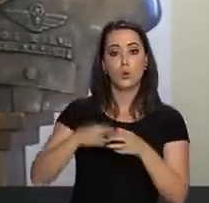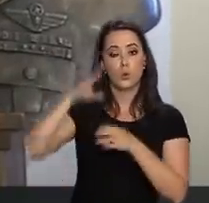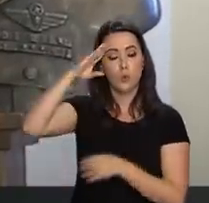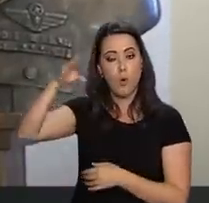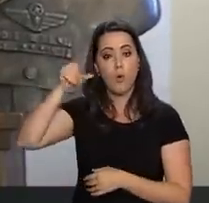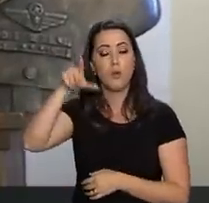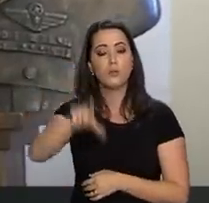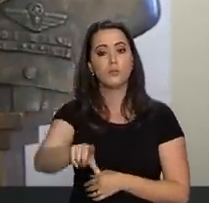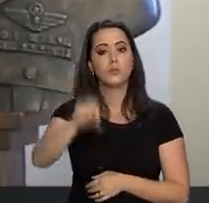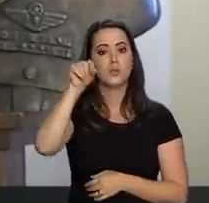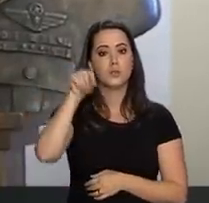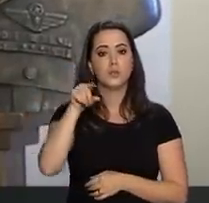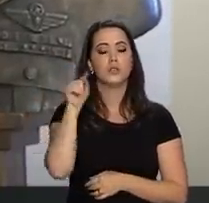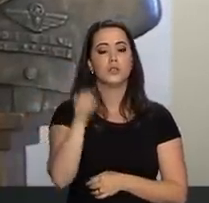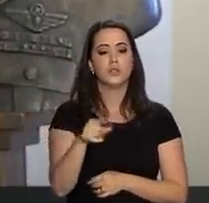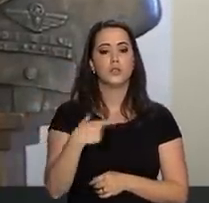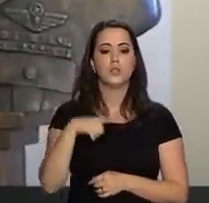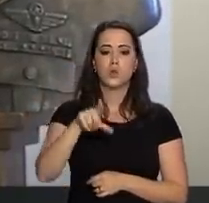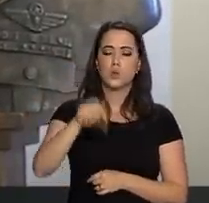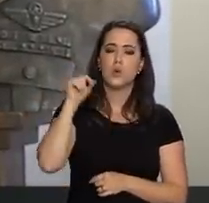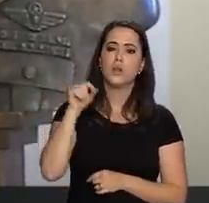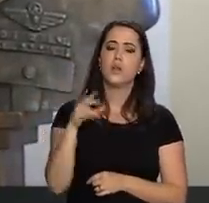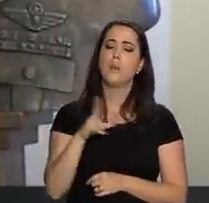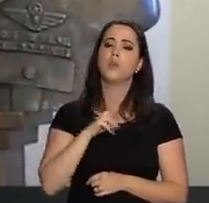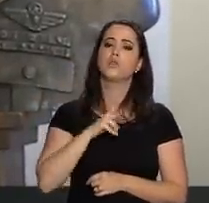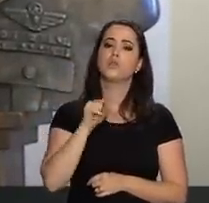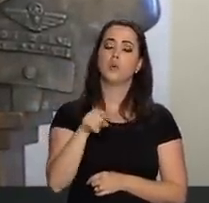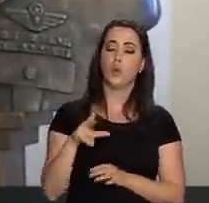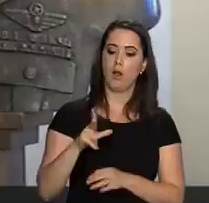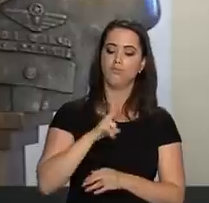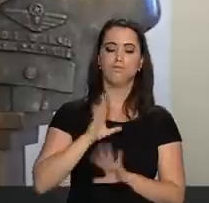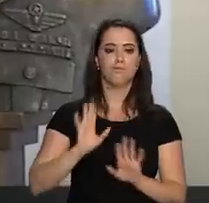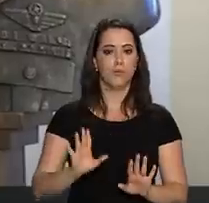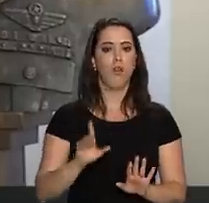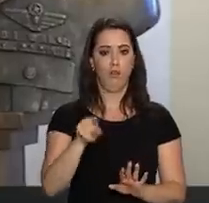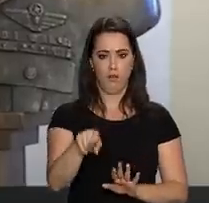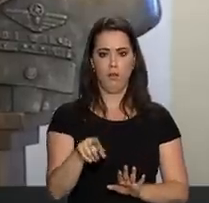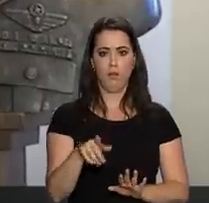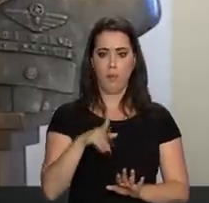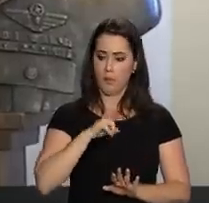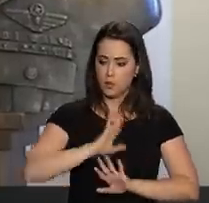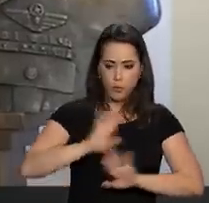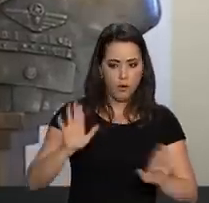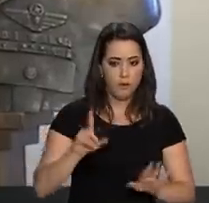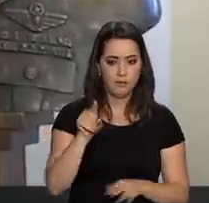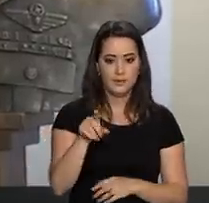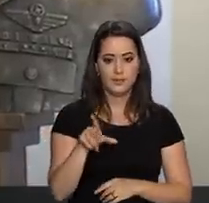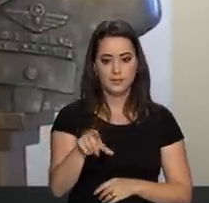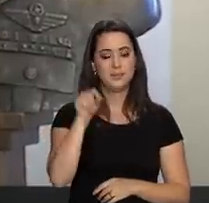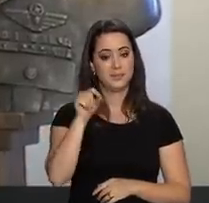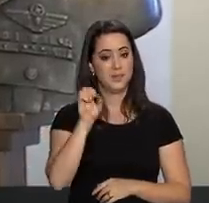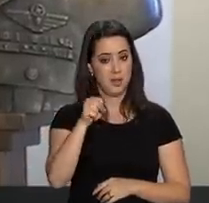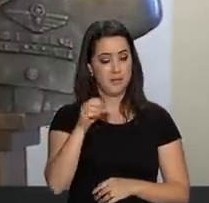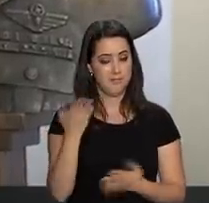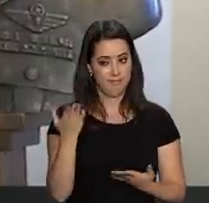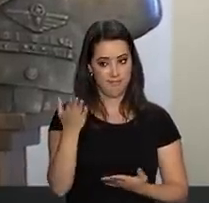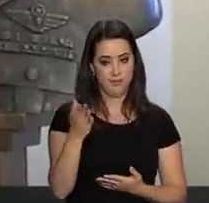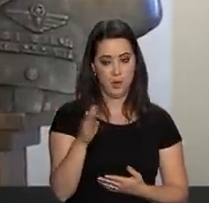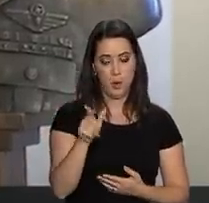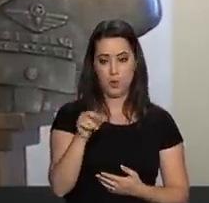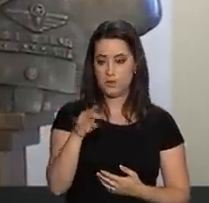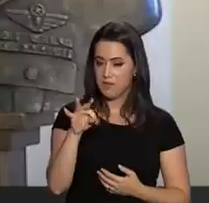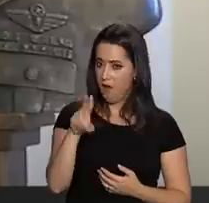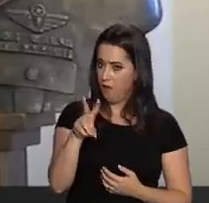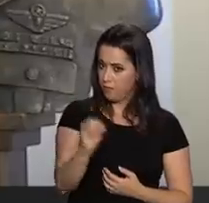escolhi, que a decisão foi pessoal e minha, certo, Gustavo Bebiano? Foi pessoal e